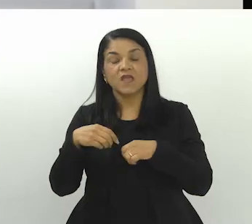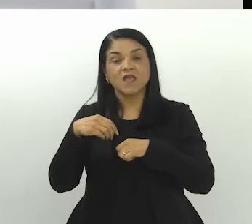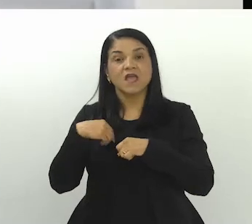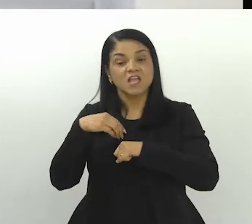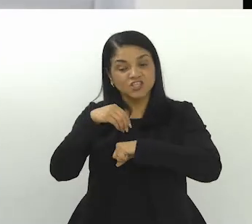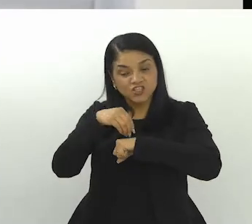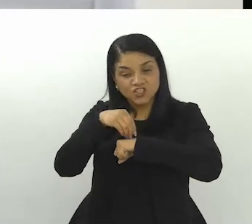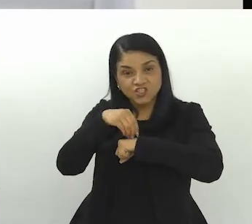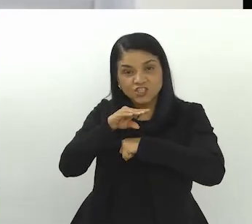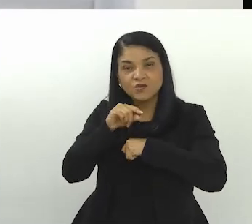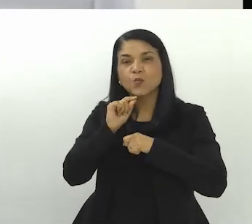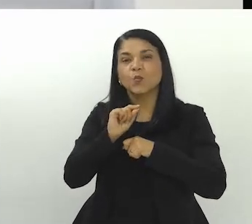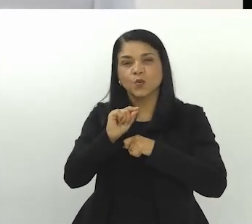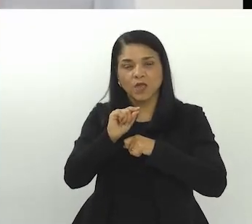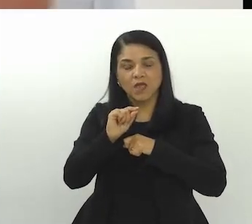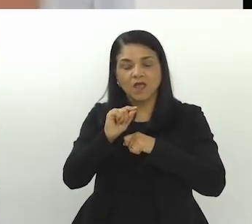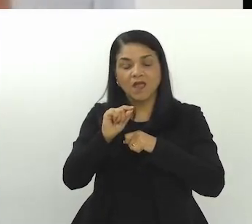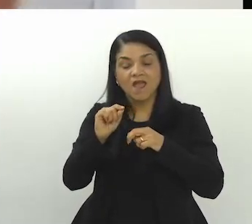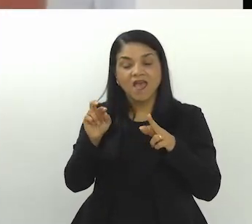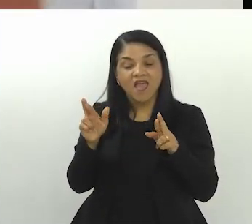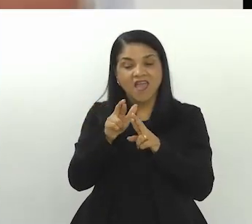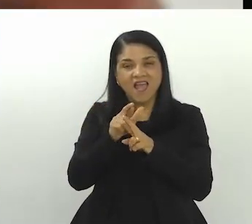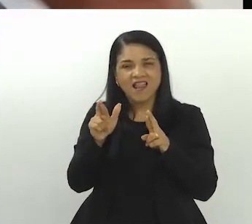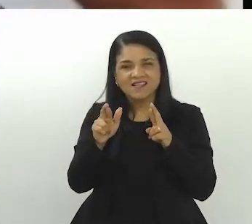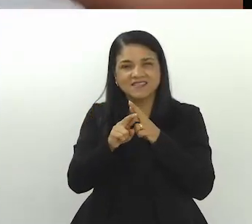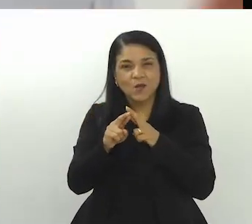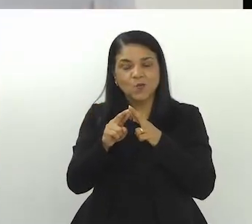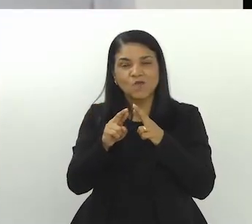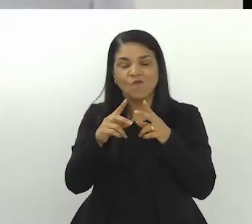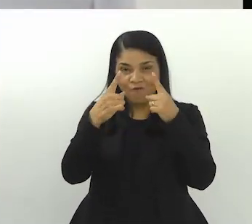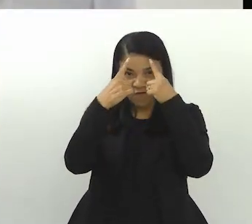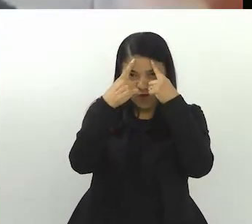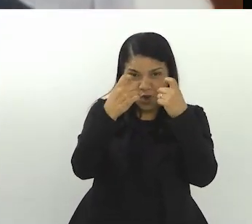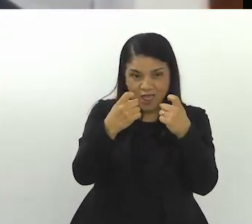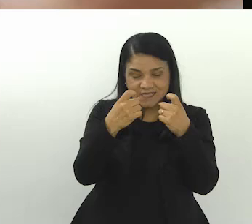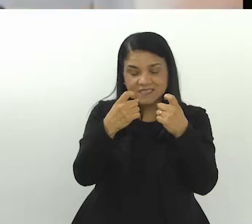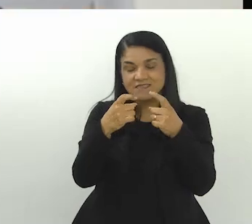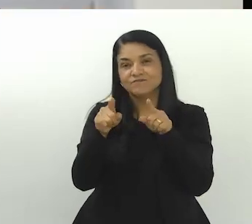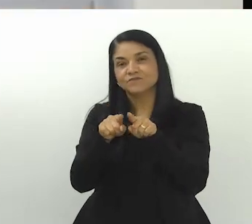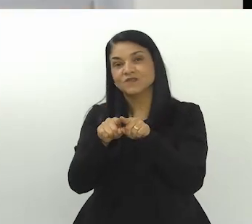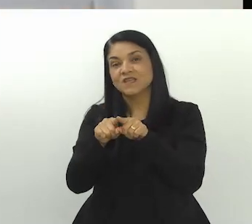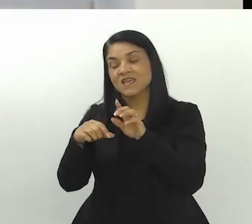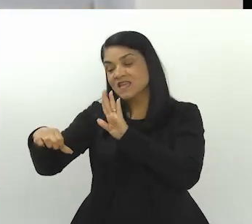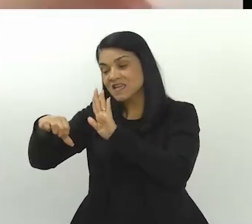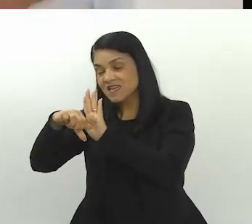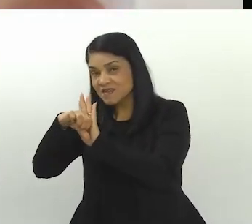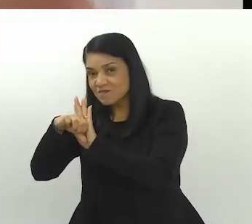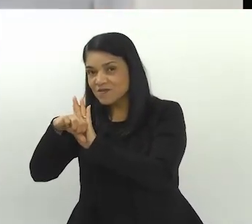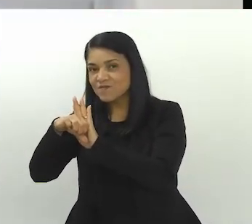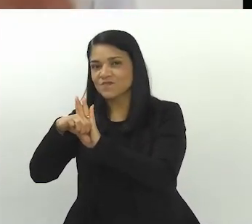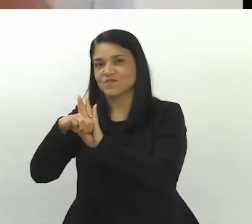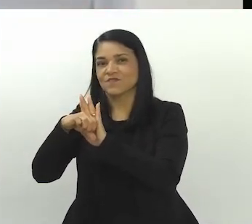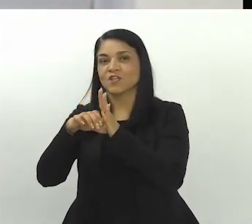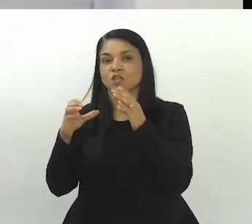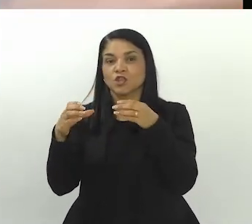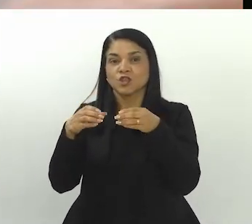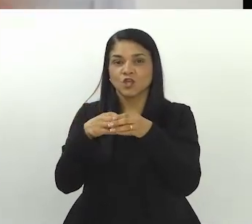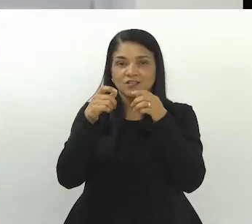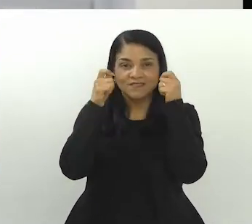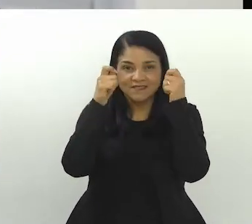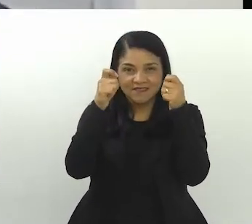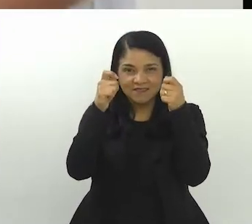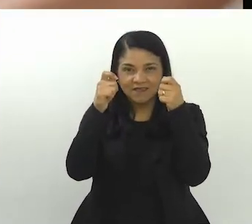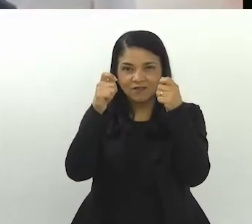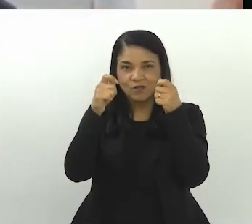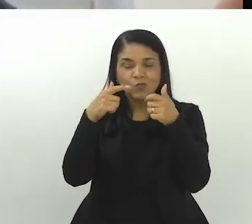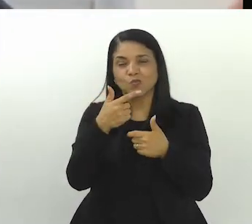é indicativo dessa complexidade dessa relação violência, torcidas e crime organizado. Não há Uhum. uma relação direta